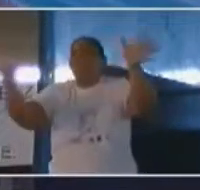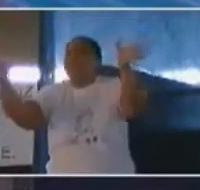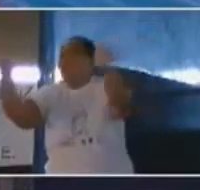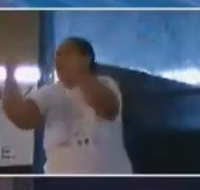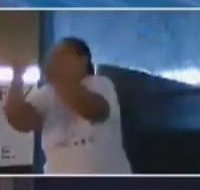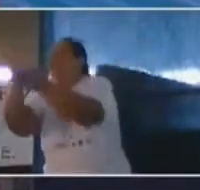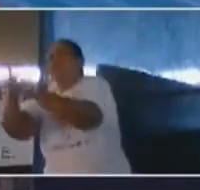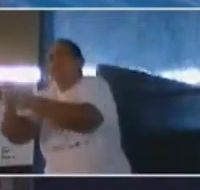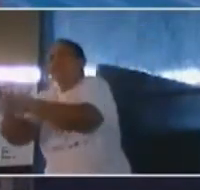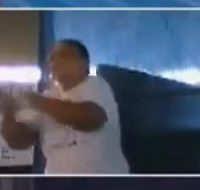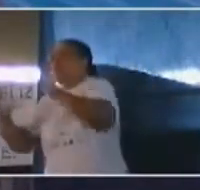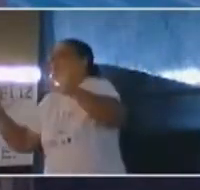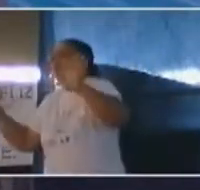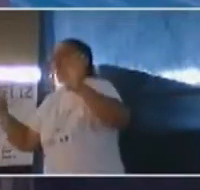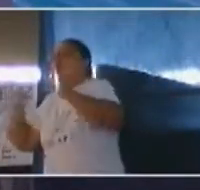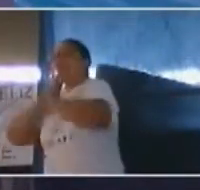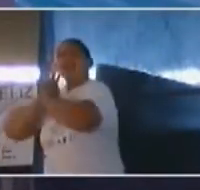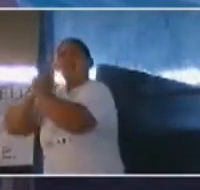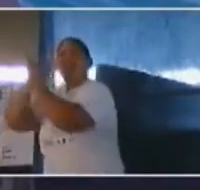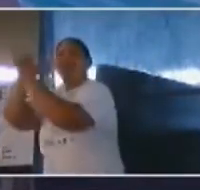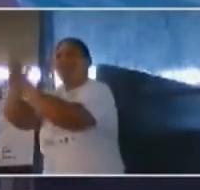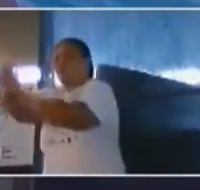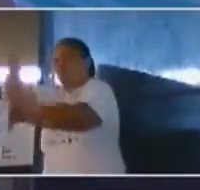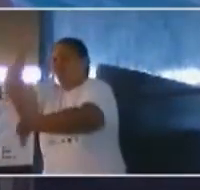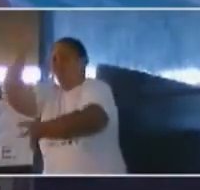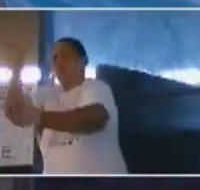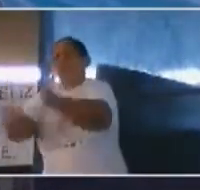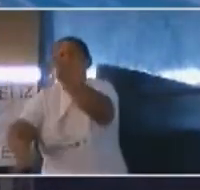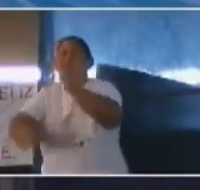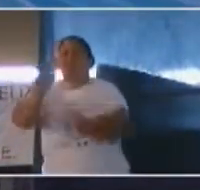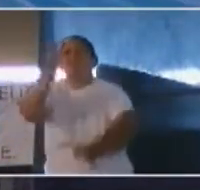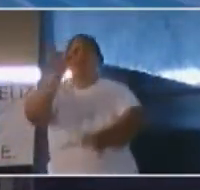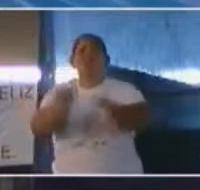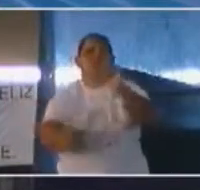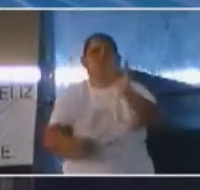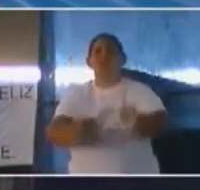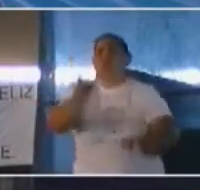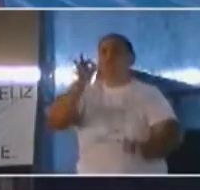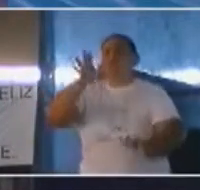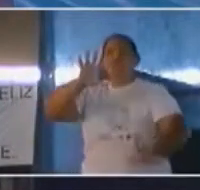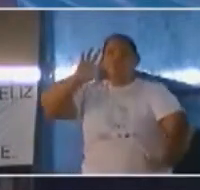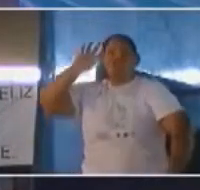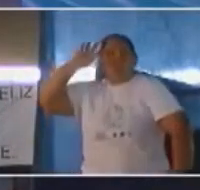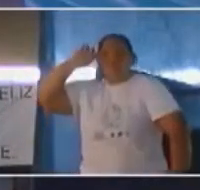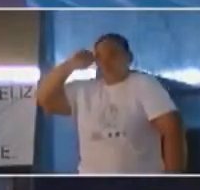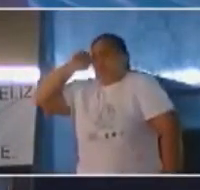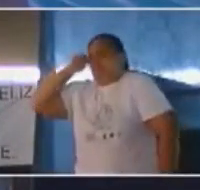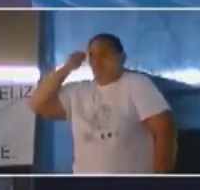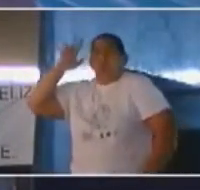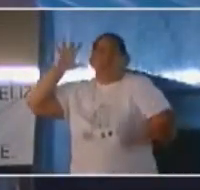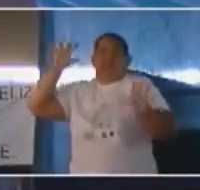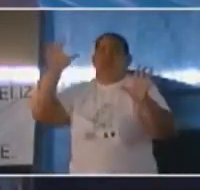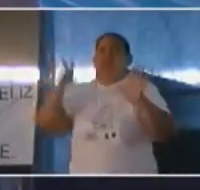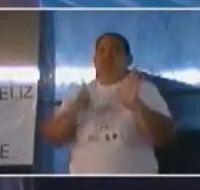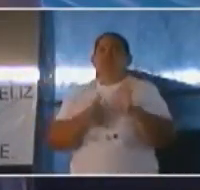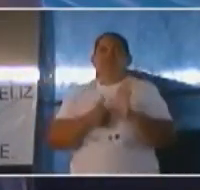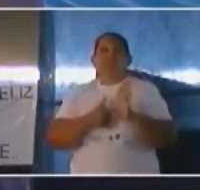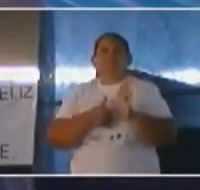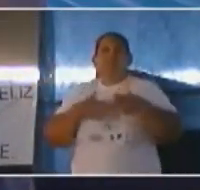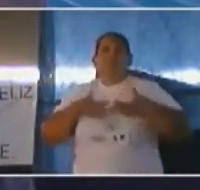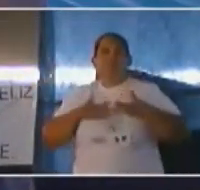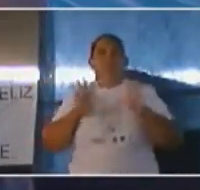Gerando ações de justiça de gênero e de justiça de raça. Mas é importante, tomem cuidado